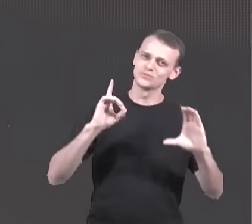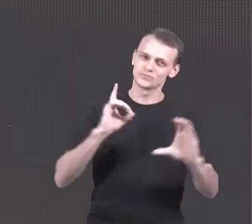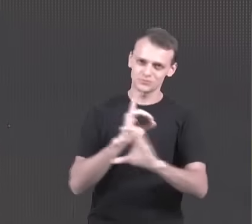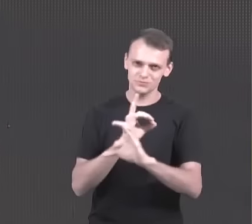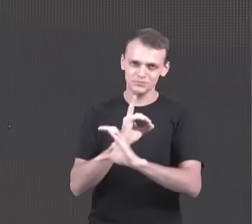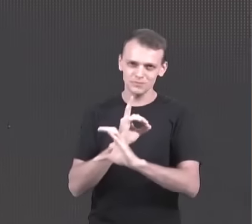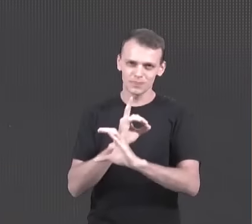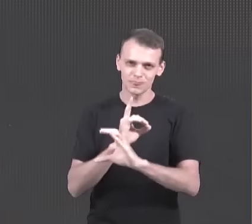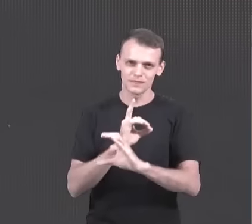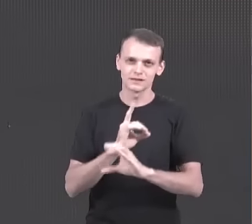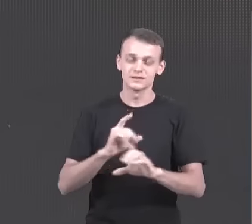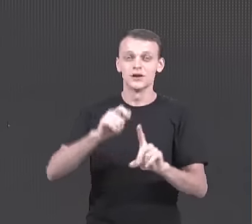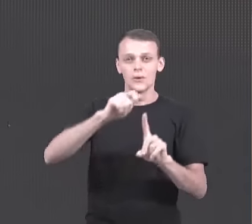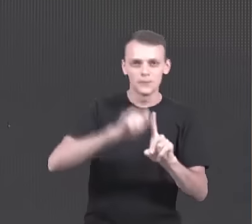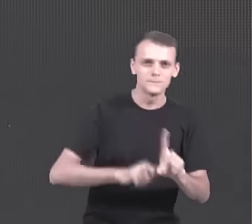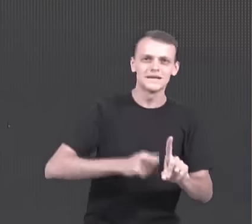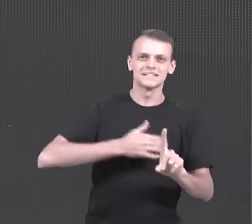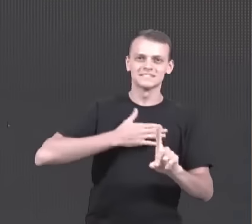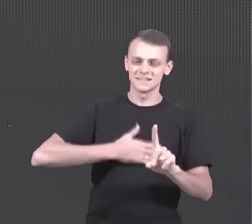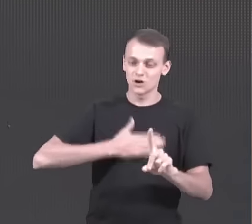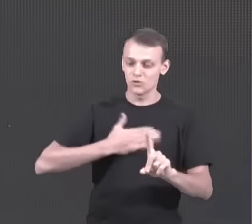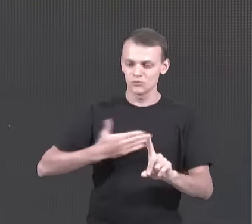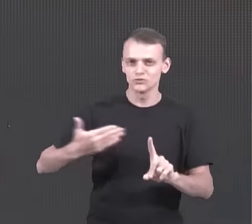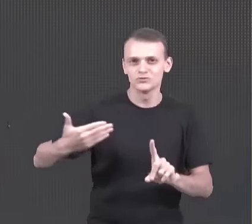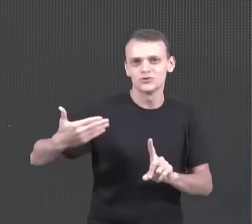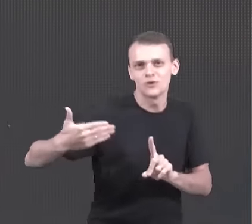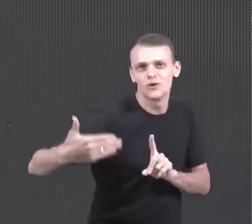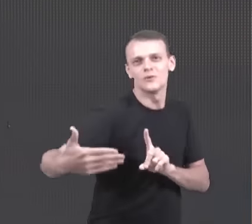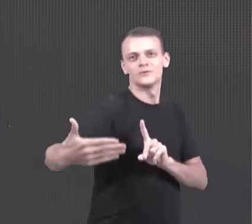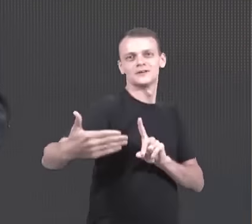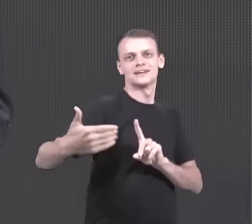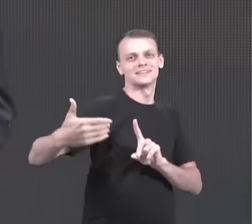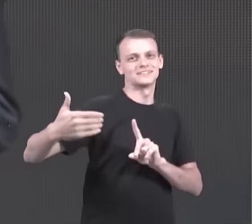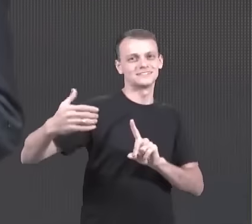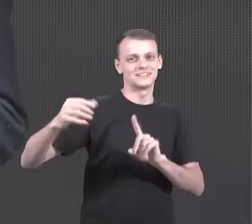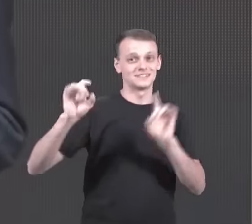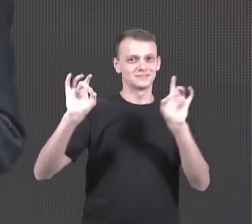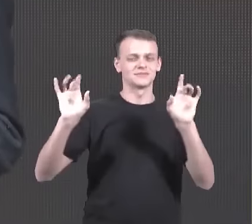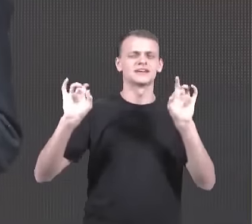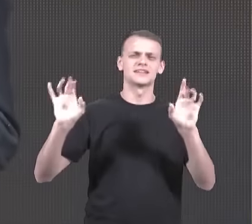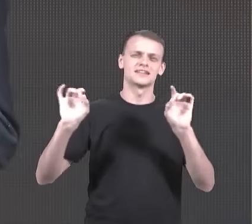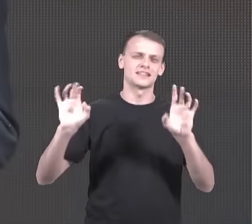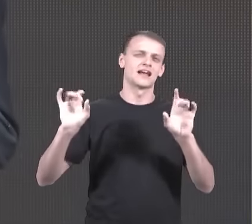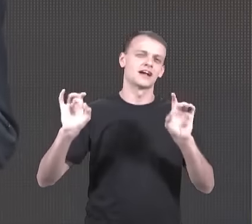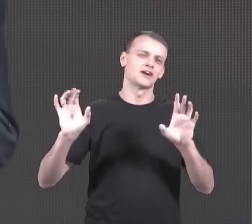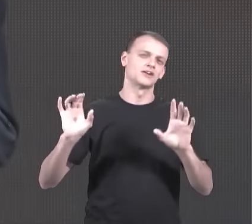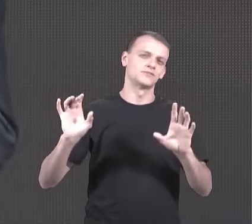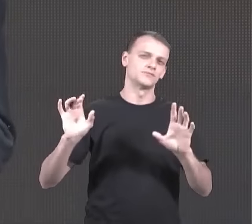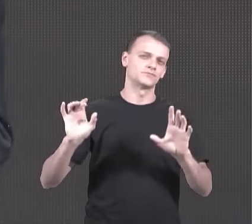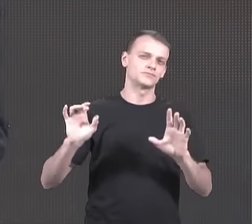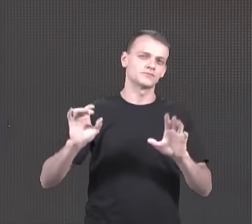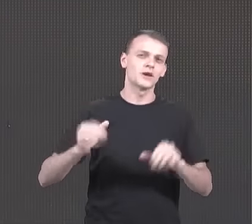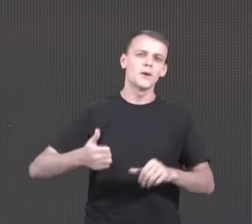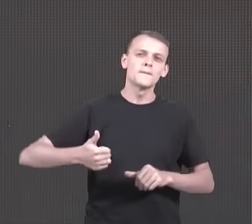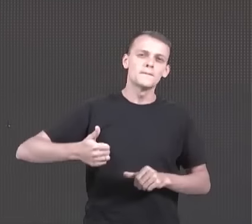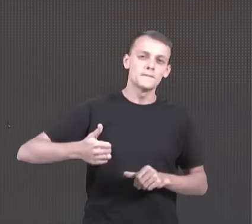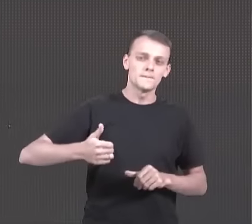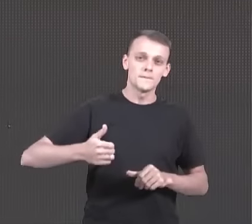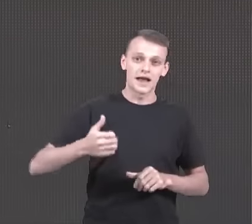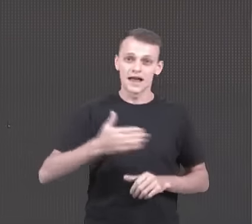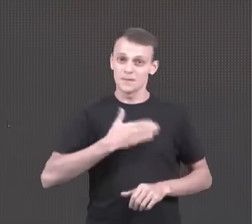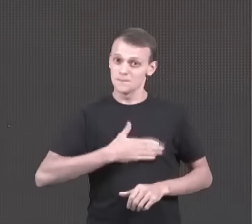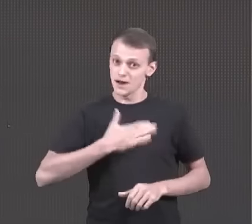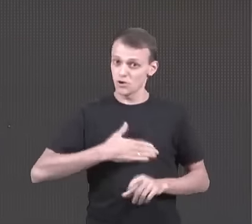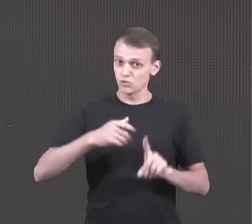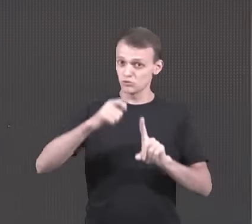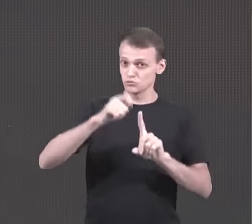semestre. É o segundo tempo do ano. Talvez você, qual é o placar do primeiro tempo?